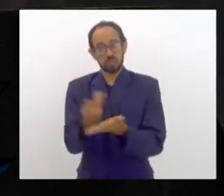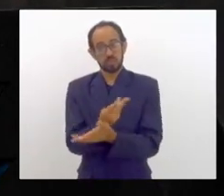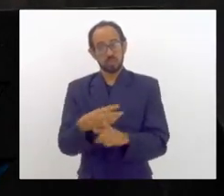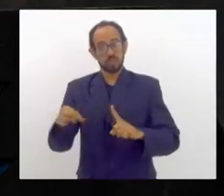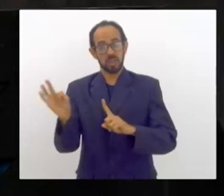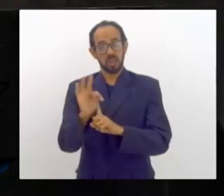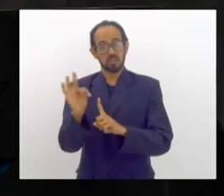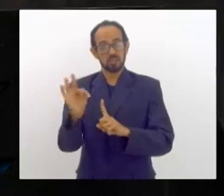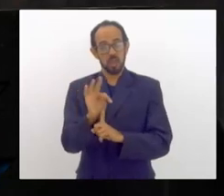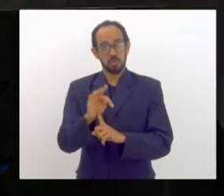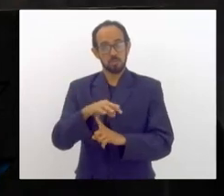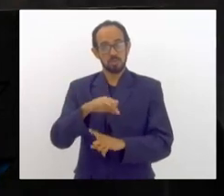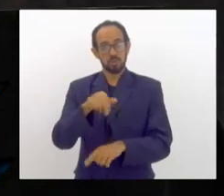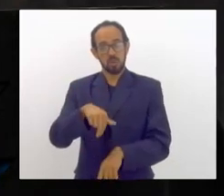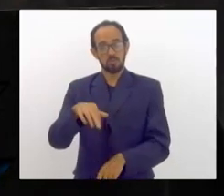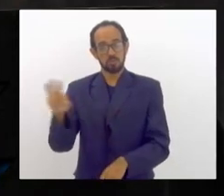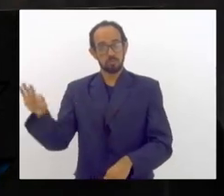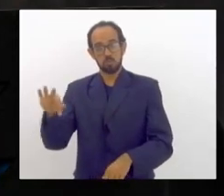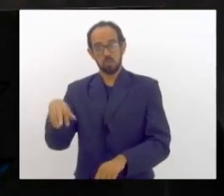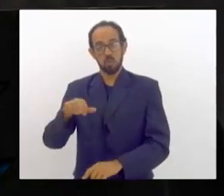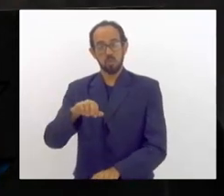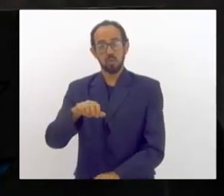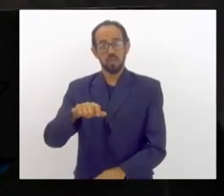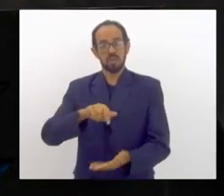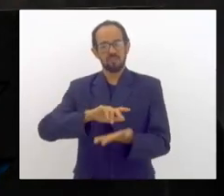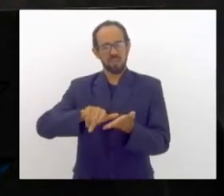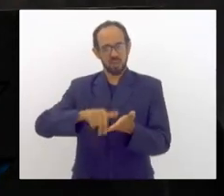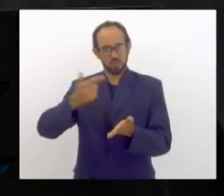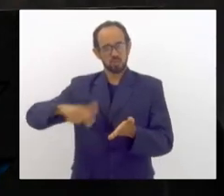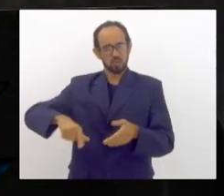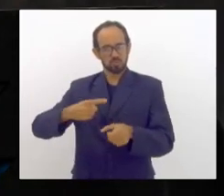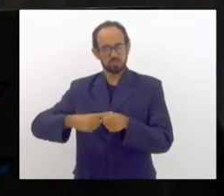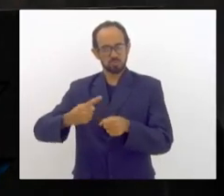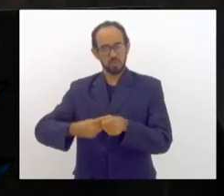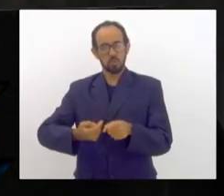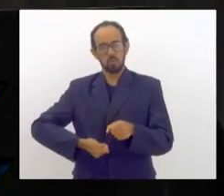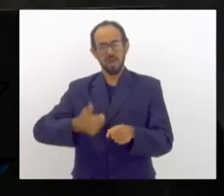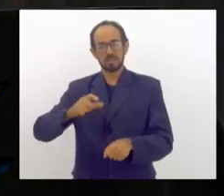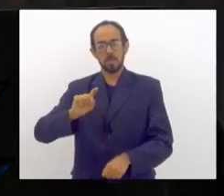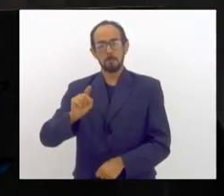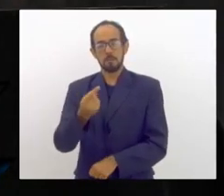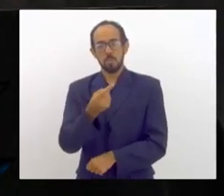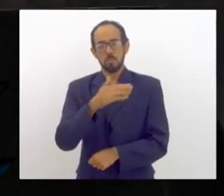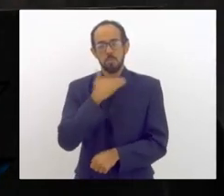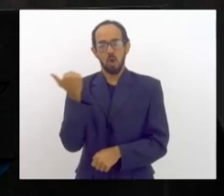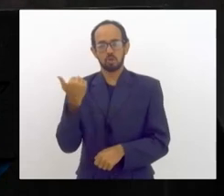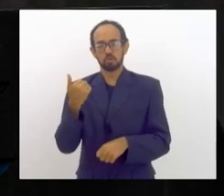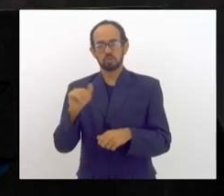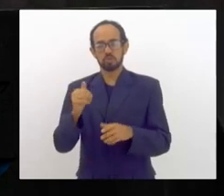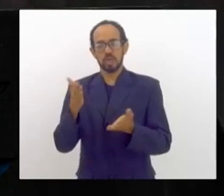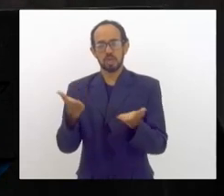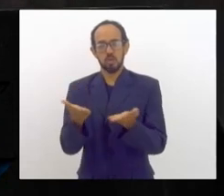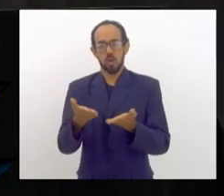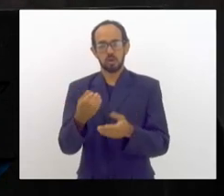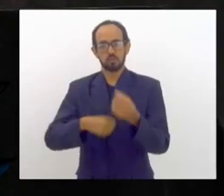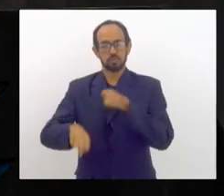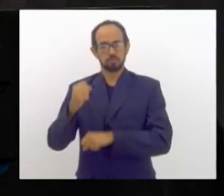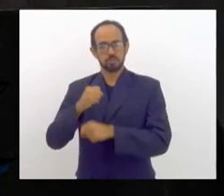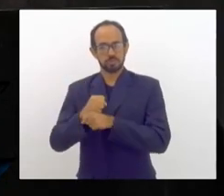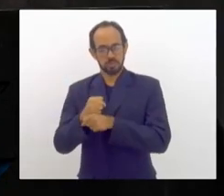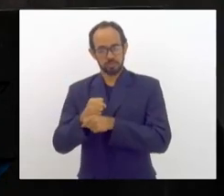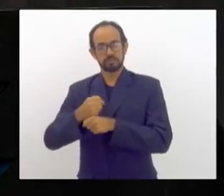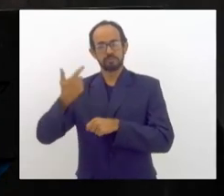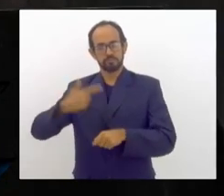Friburgo, Petrópolis, Areal, São José do Vale do Rio Preto, com quase 1.000 mortos, E agora, no ano passado, a nossa